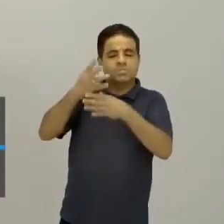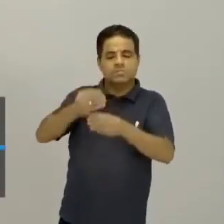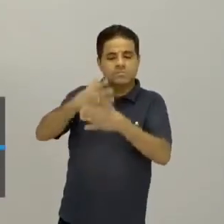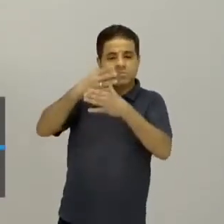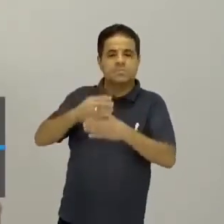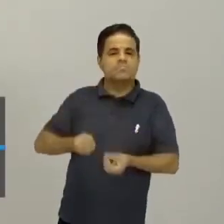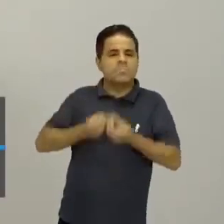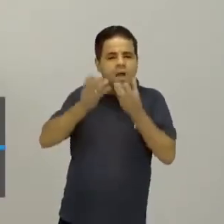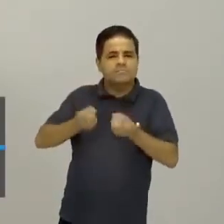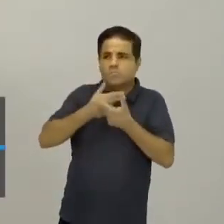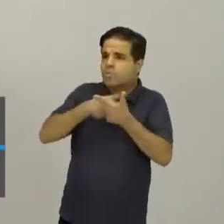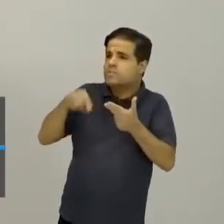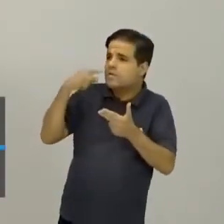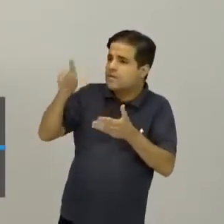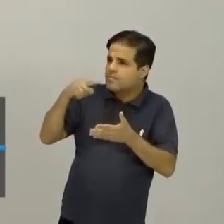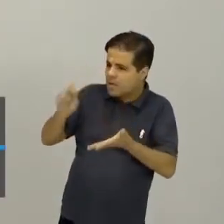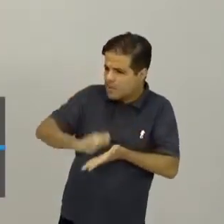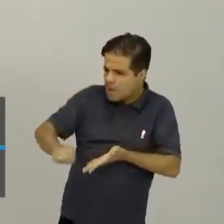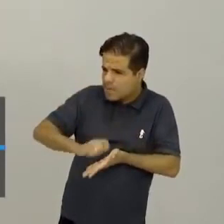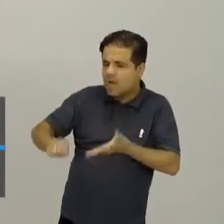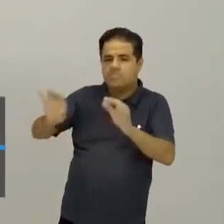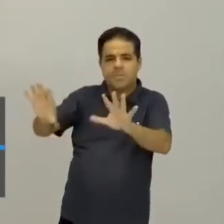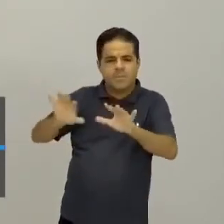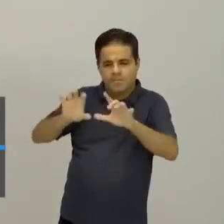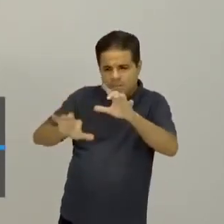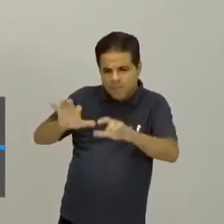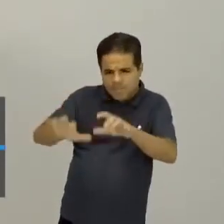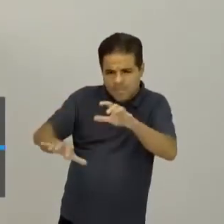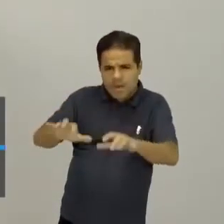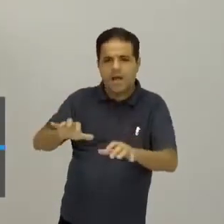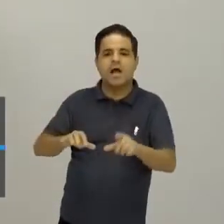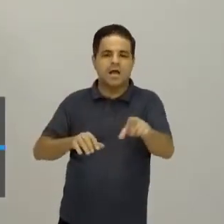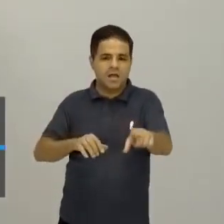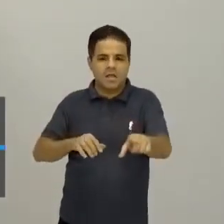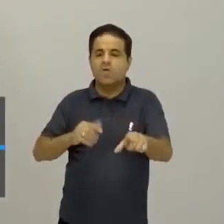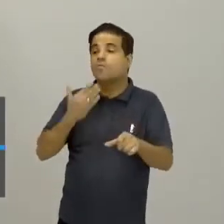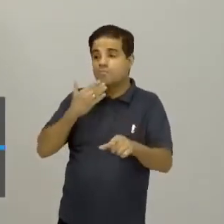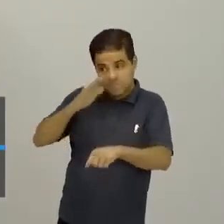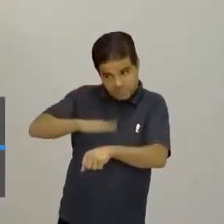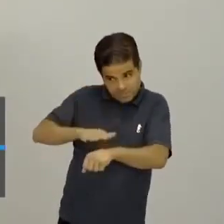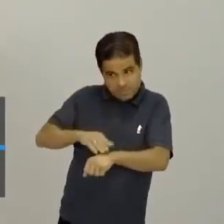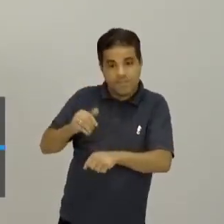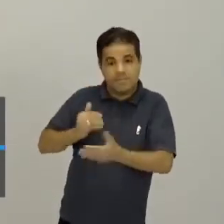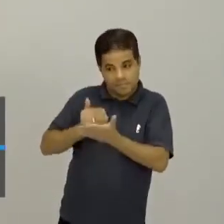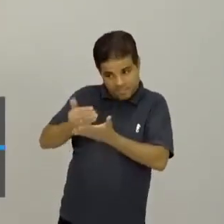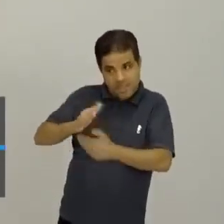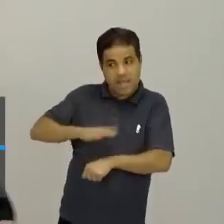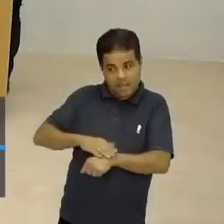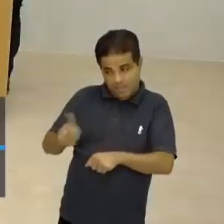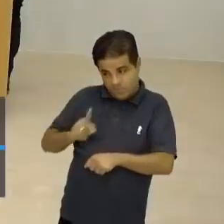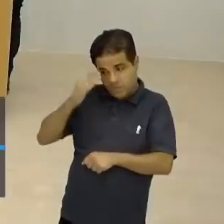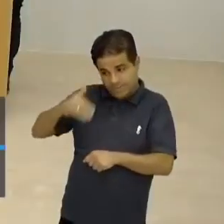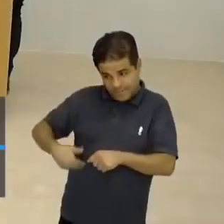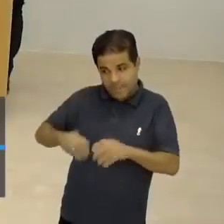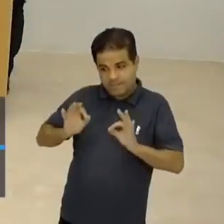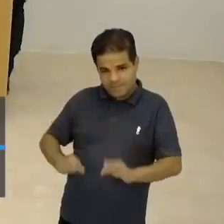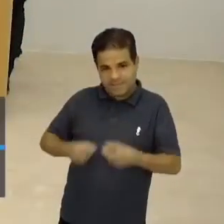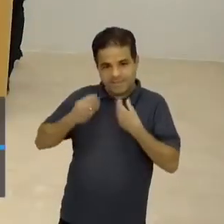o máximo de coisa que vocês conseguirem, tá bom? Vou pedir para a professora Inês ser um pouquinho mais generosa no tempo, porque tem mais coisa. Né, professora